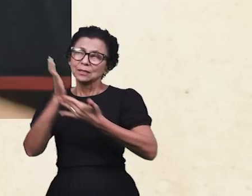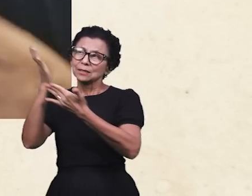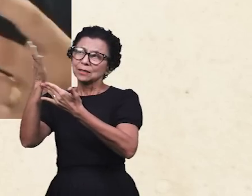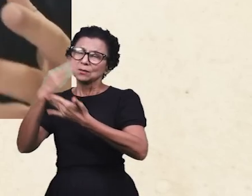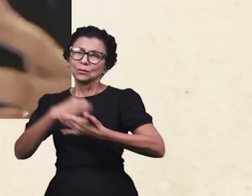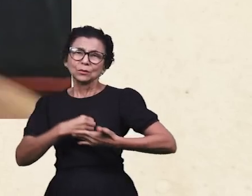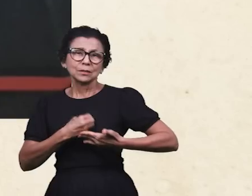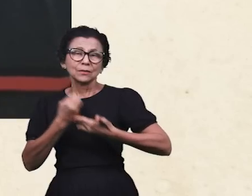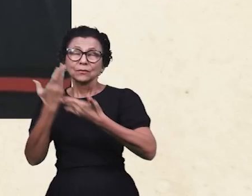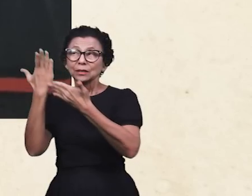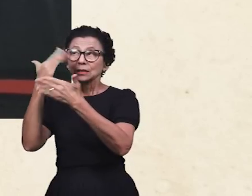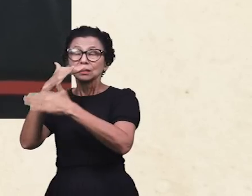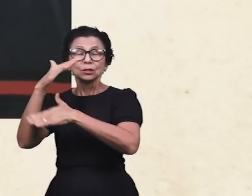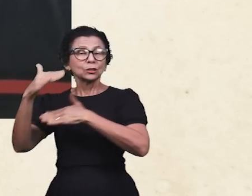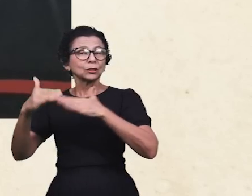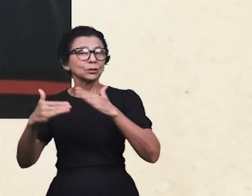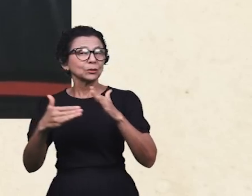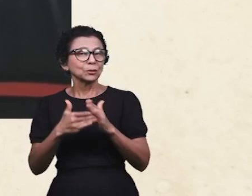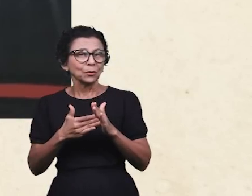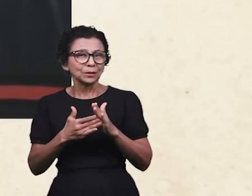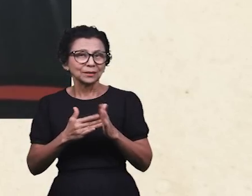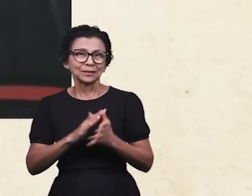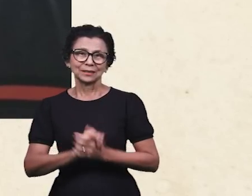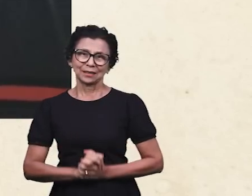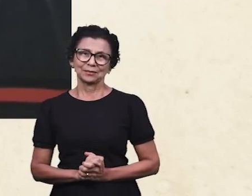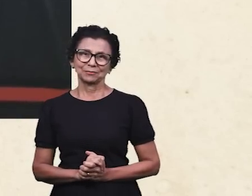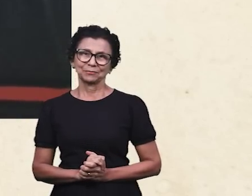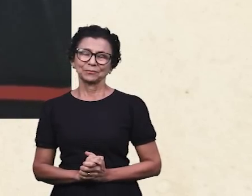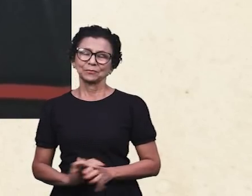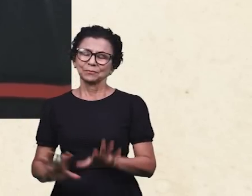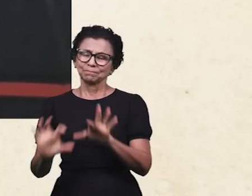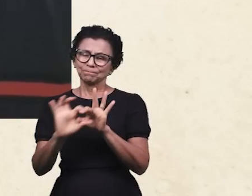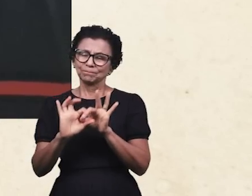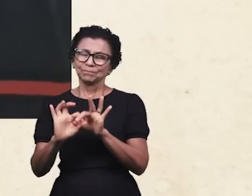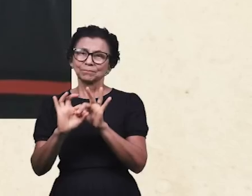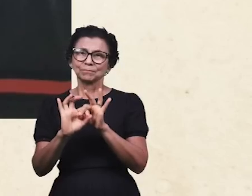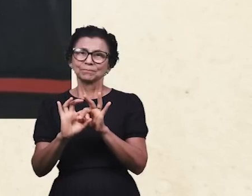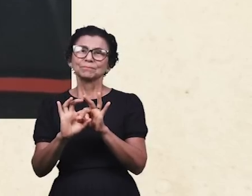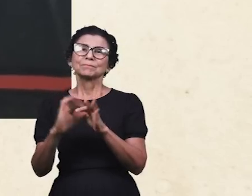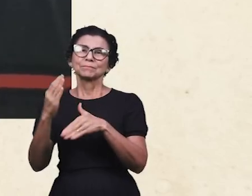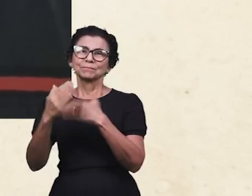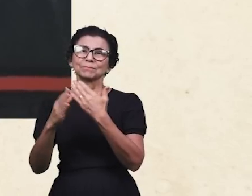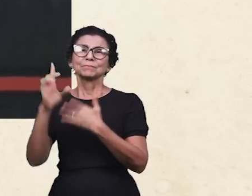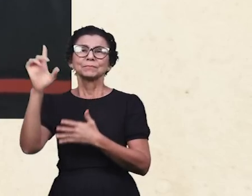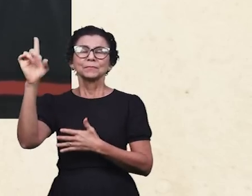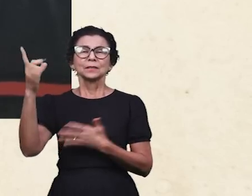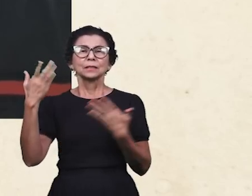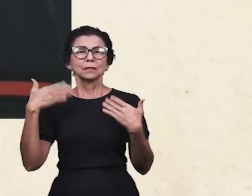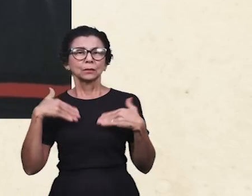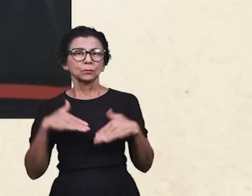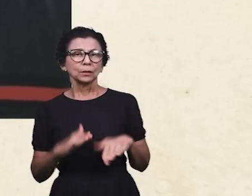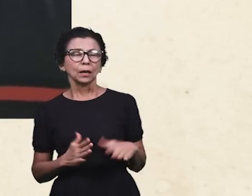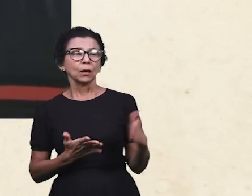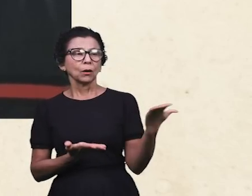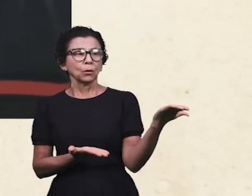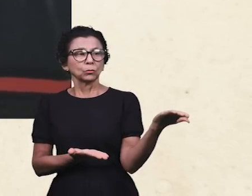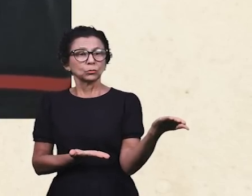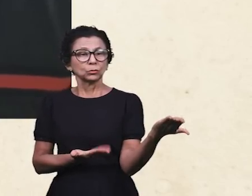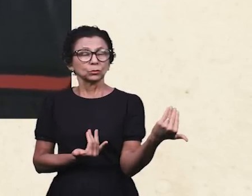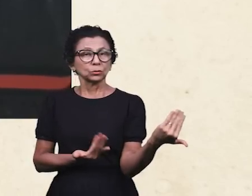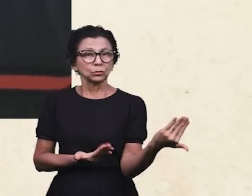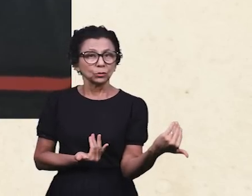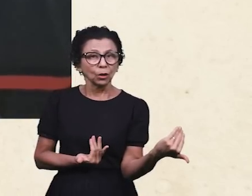completo, a nossa vida por completo, nutrindo com Deus uma vida de intimidade. É natural que, como